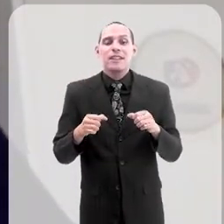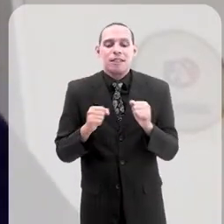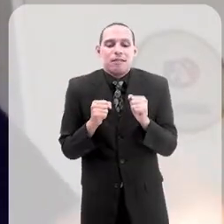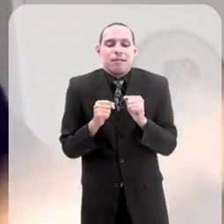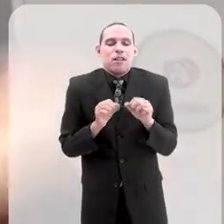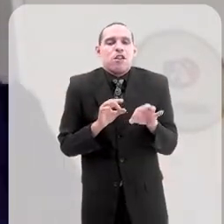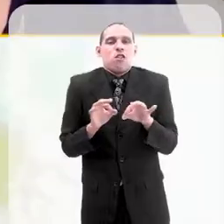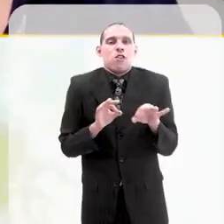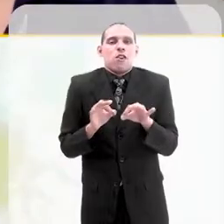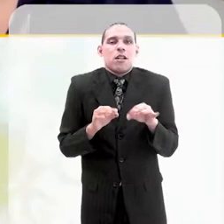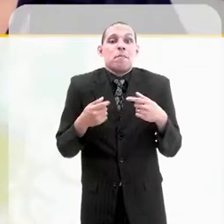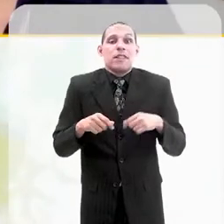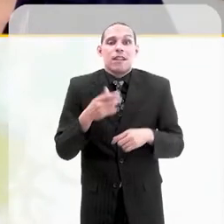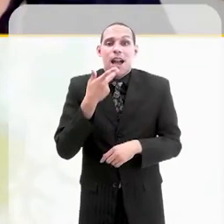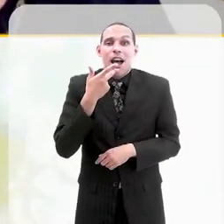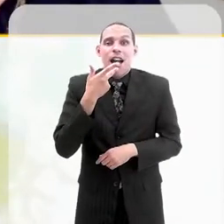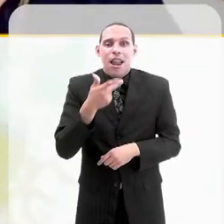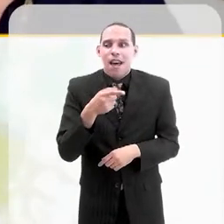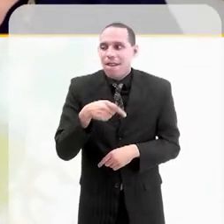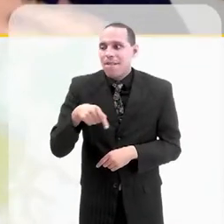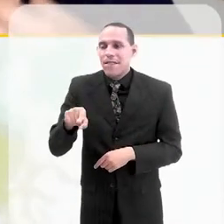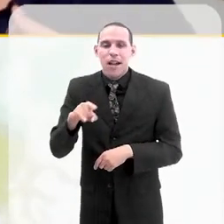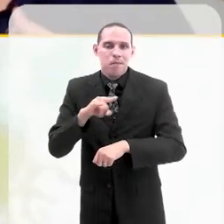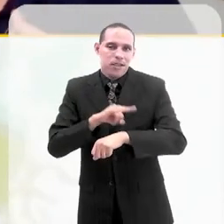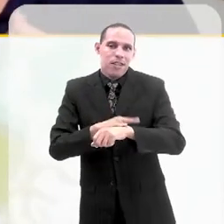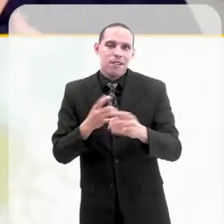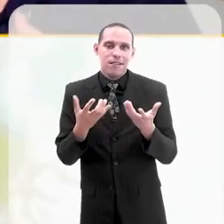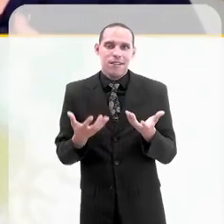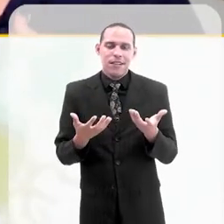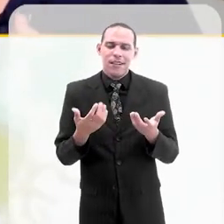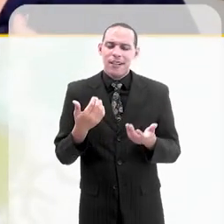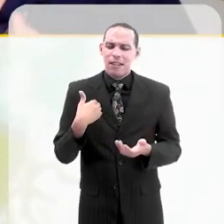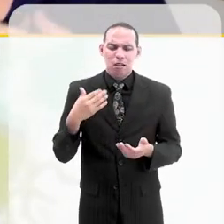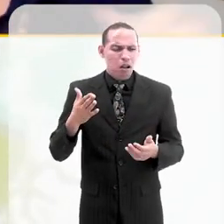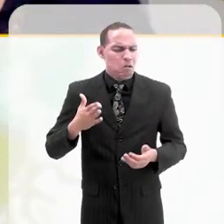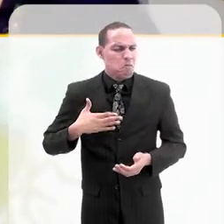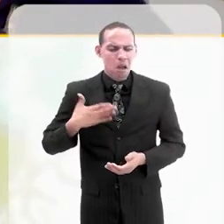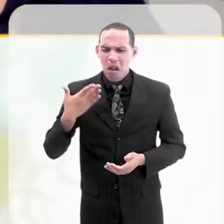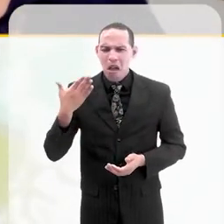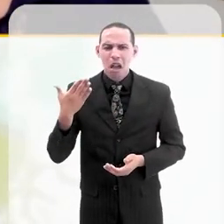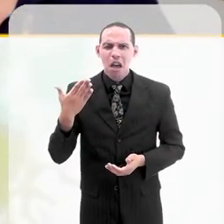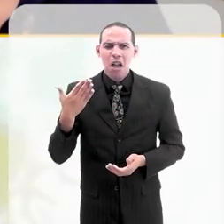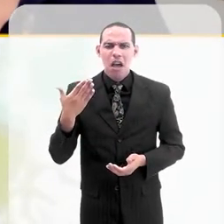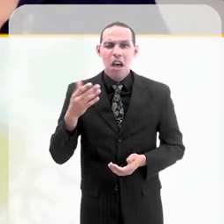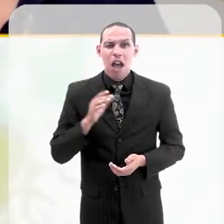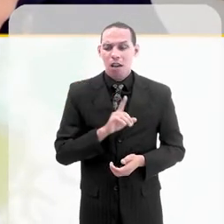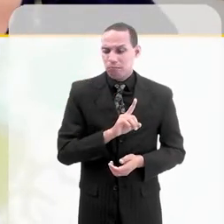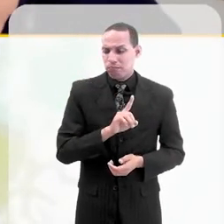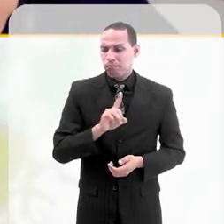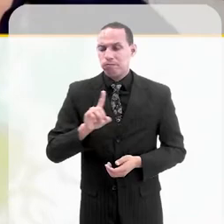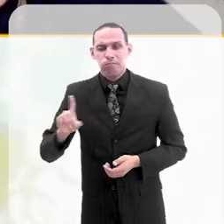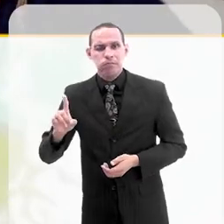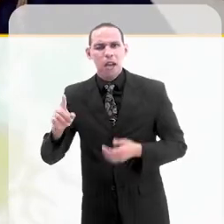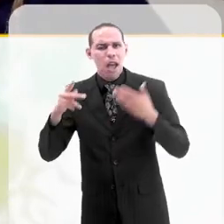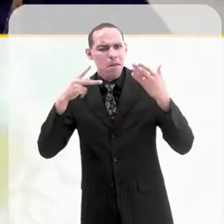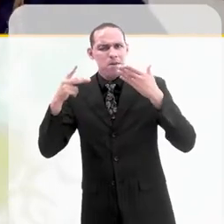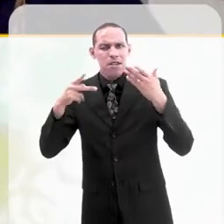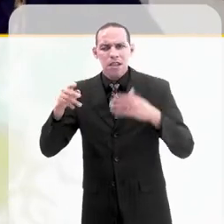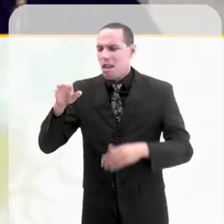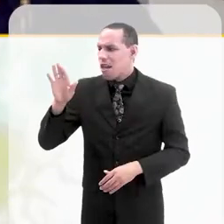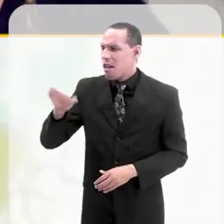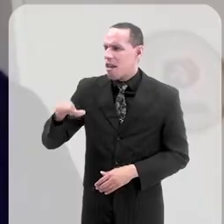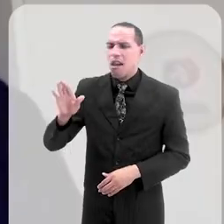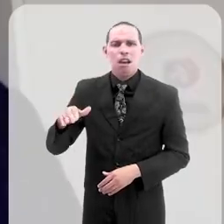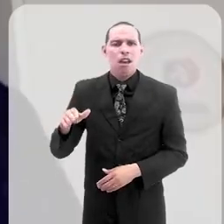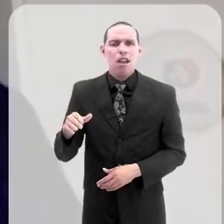a comunicar que queria ir ao banheiro, né? Sim. Eu fiquei muito indignada com aquilo e fui até a sala da psiquiatra. Cheguei lá,